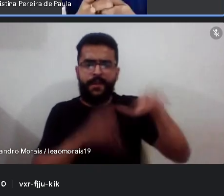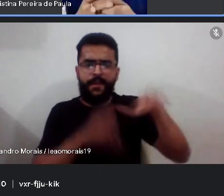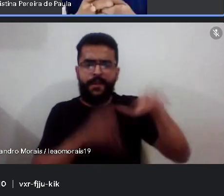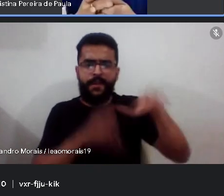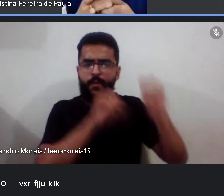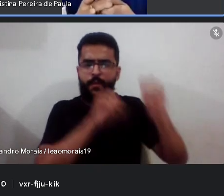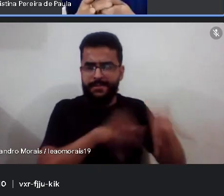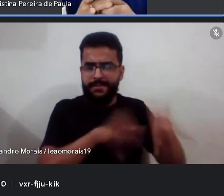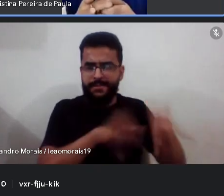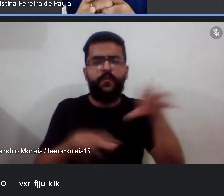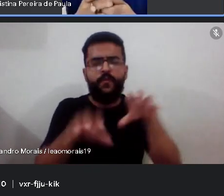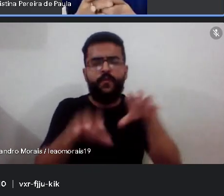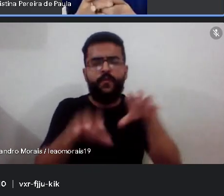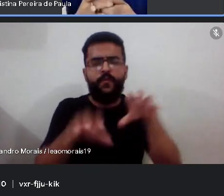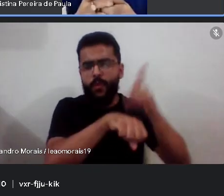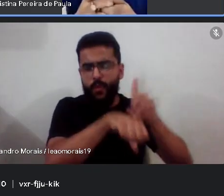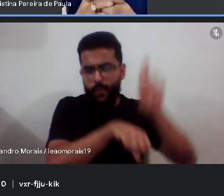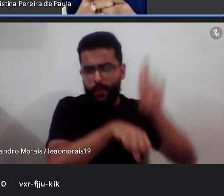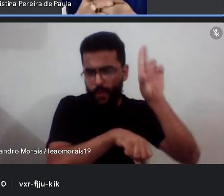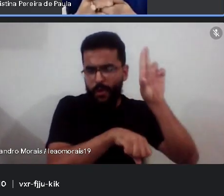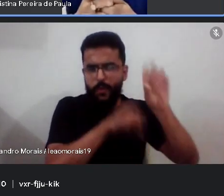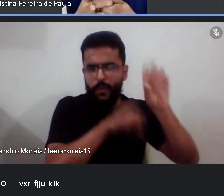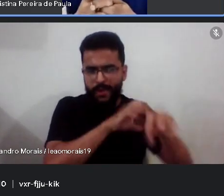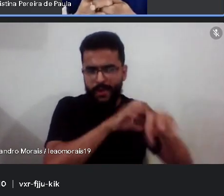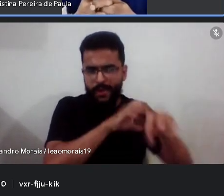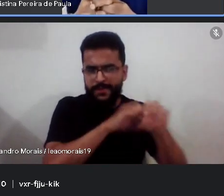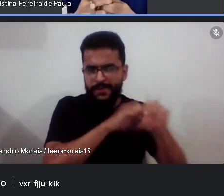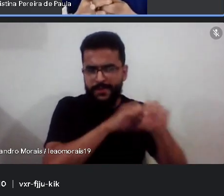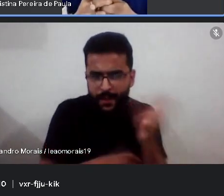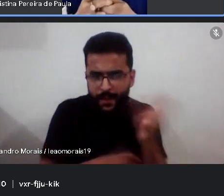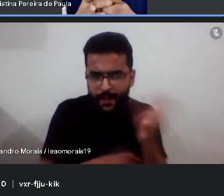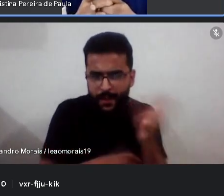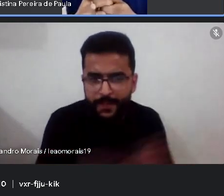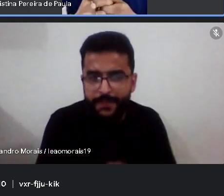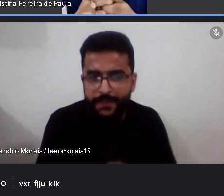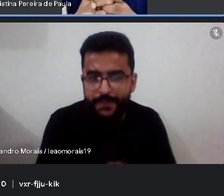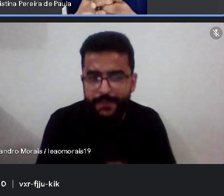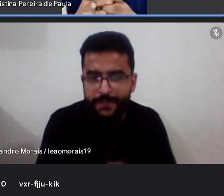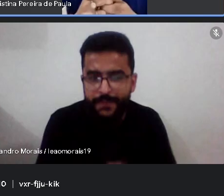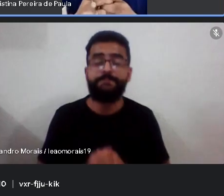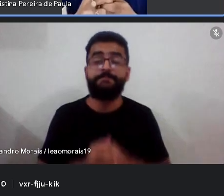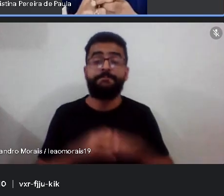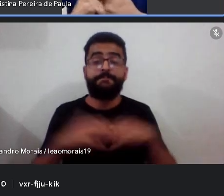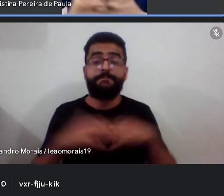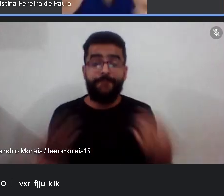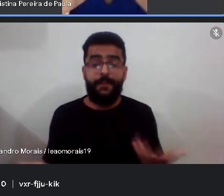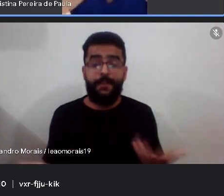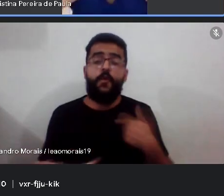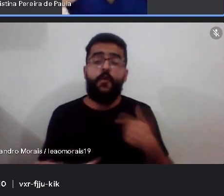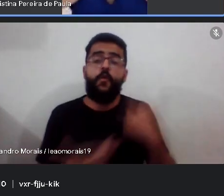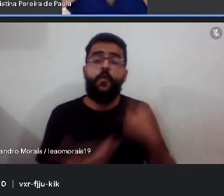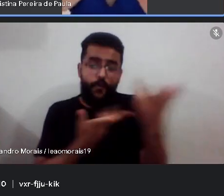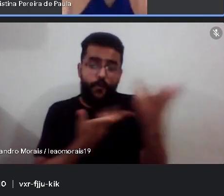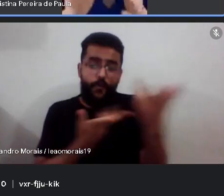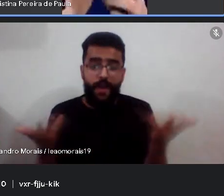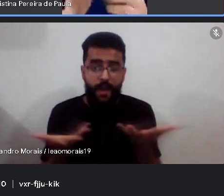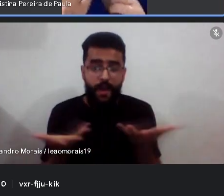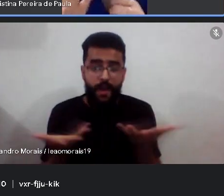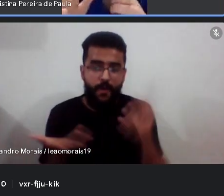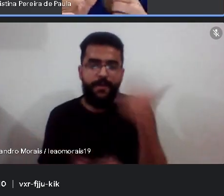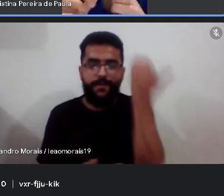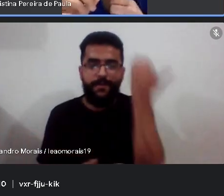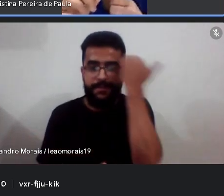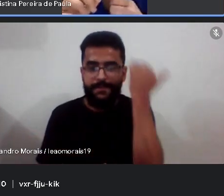onde falaremos, né, todas as experiências nessa área da língua, a formação, ela é formada em doutorado, está pagando muito